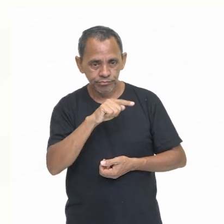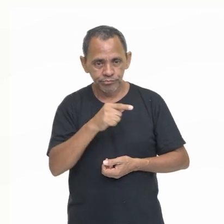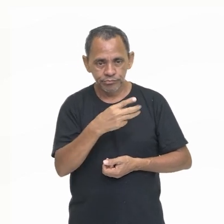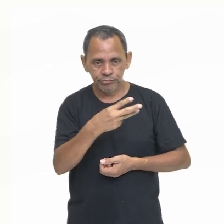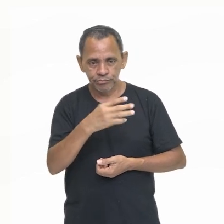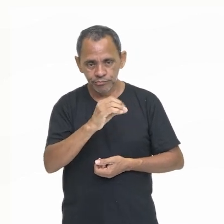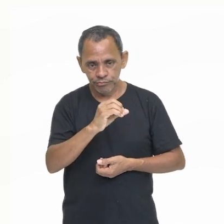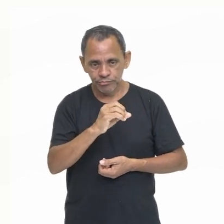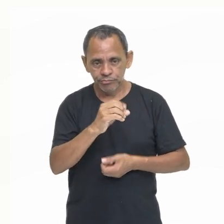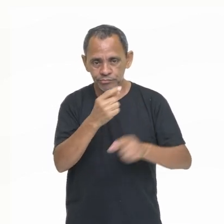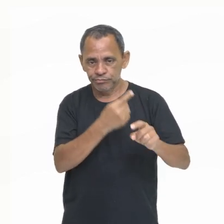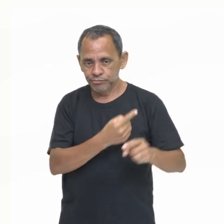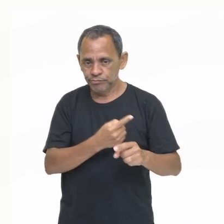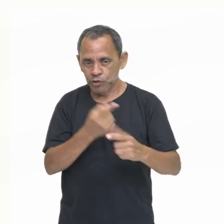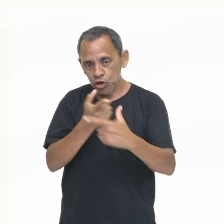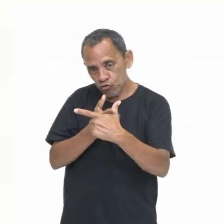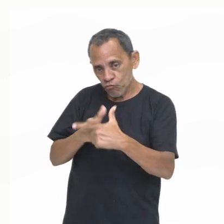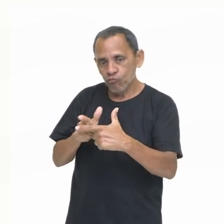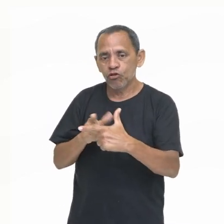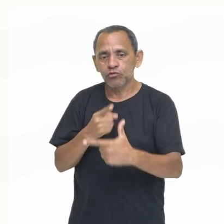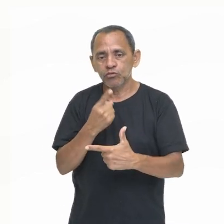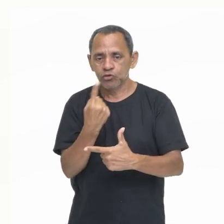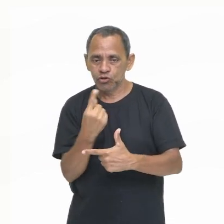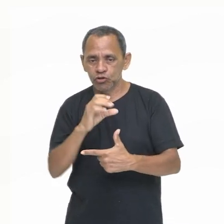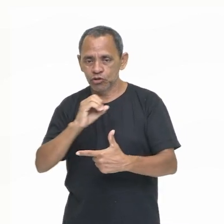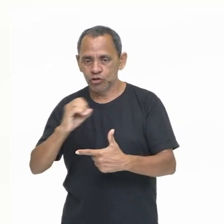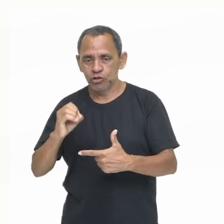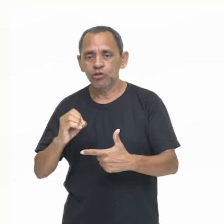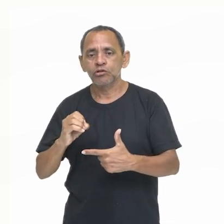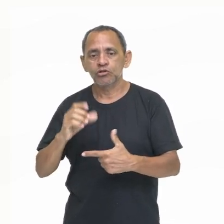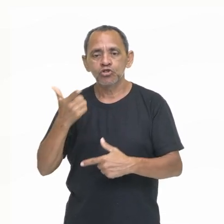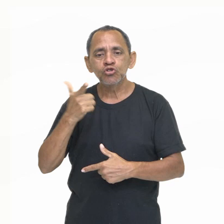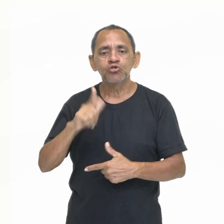ou seja, nós vamos ter